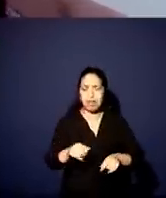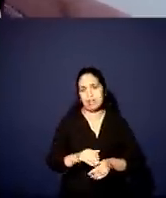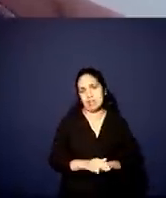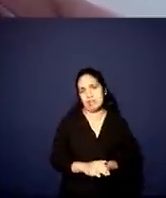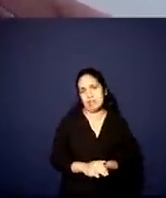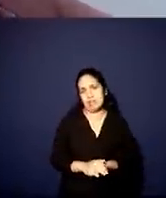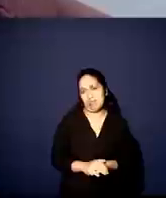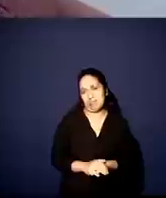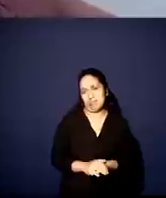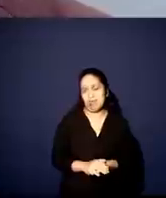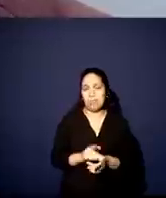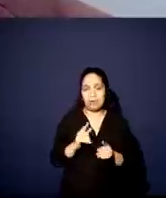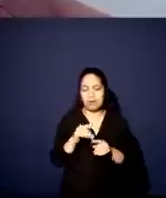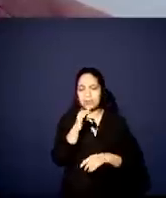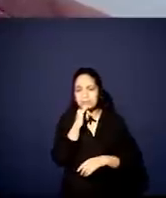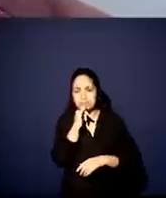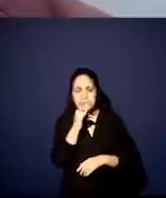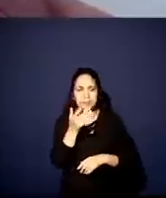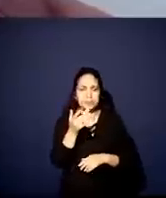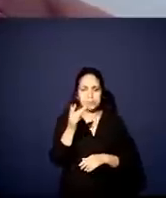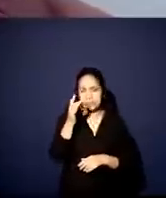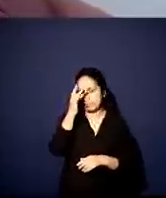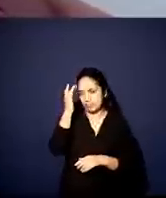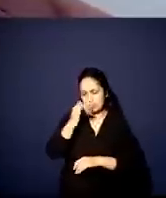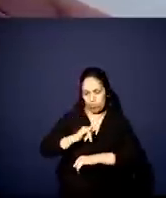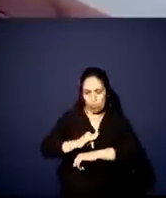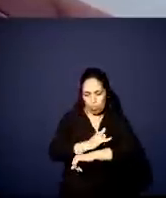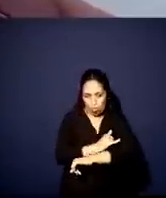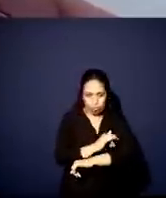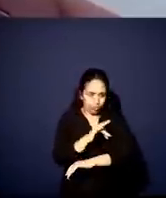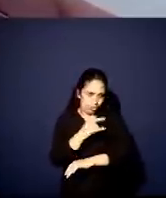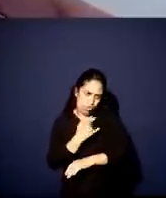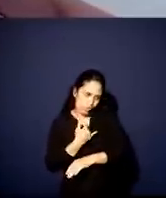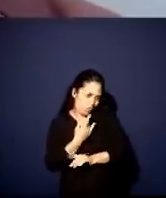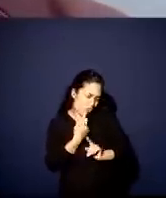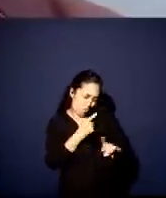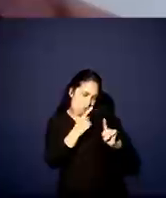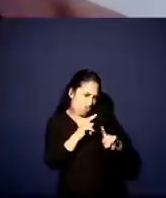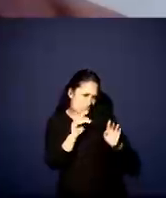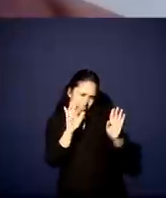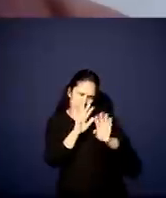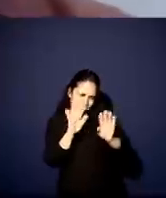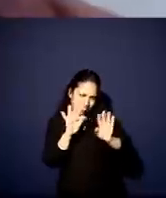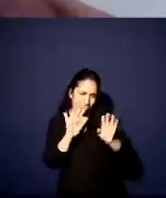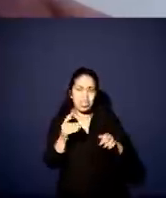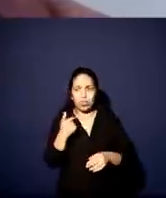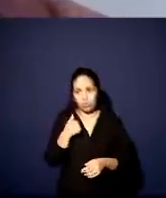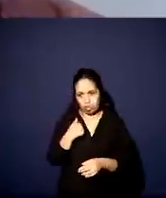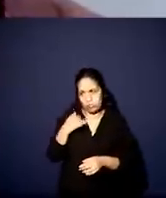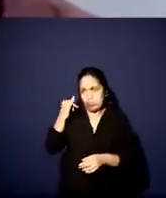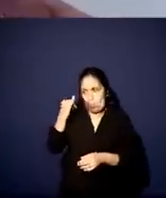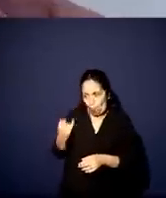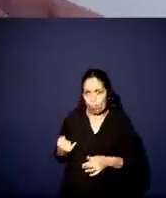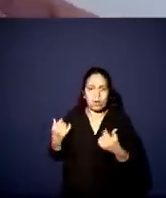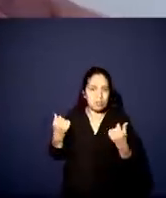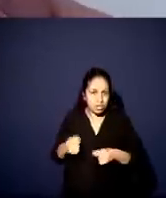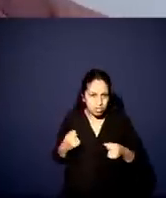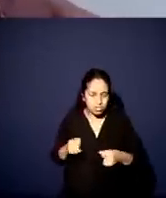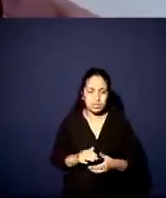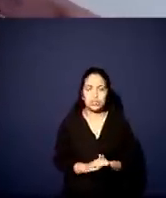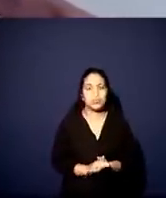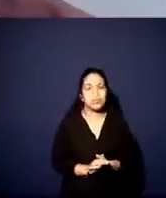é que nem um gordo, né? E aí nada contra os gordos, mas eu sou um que estou precisando perder peso, eu seto